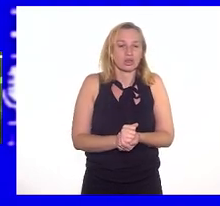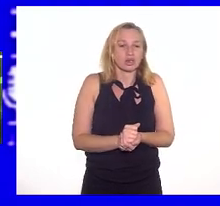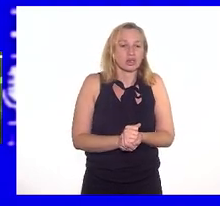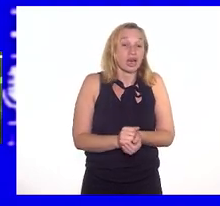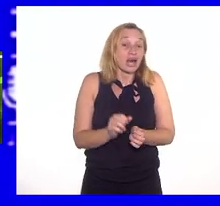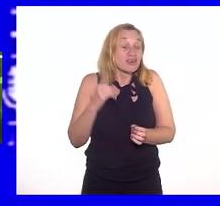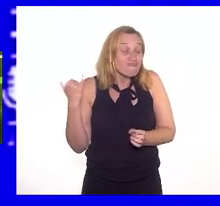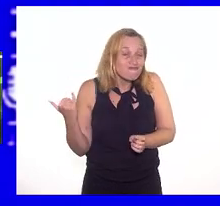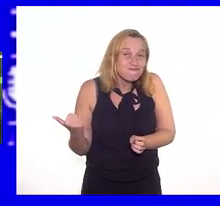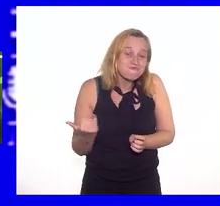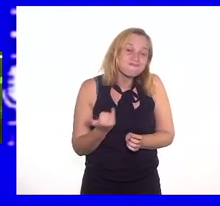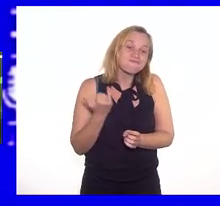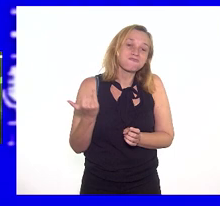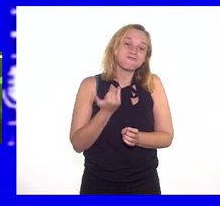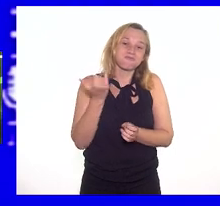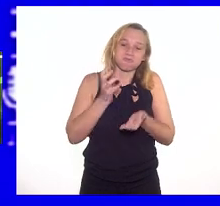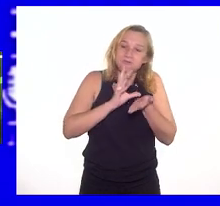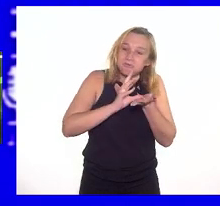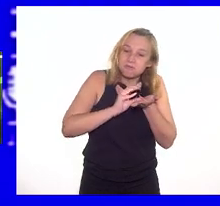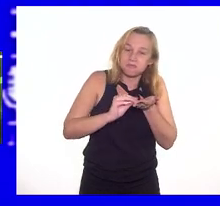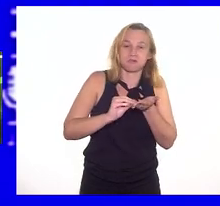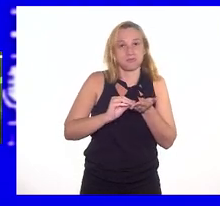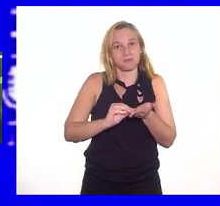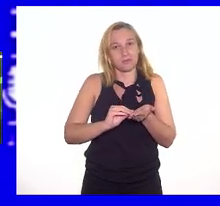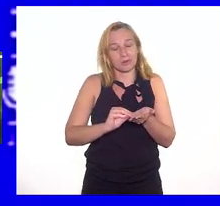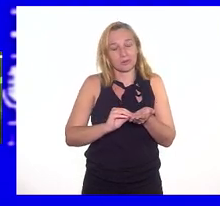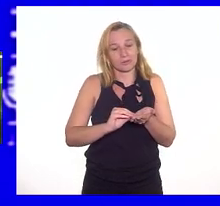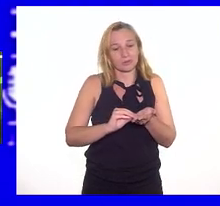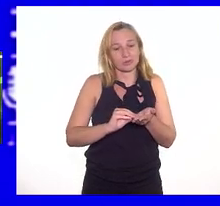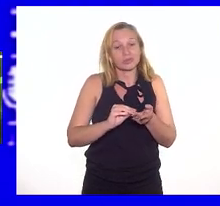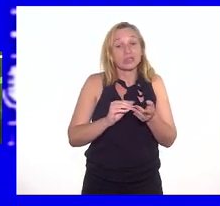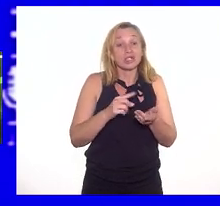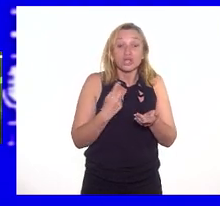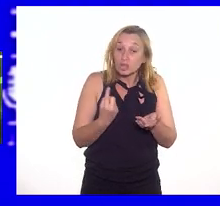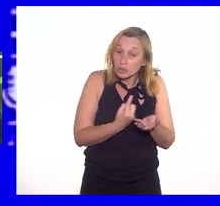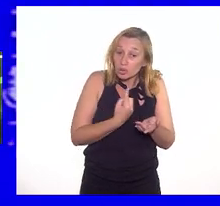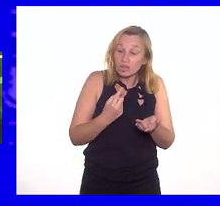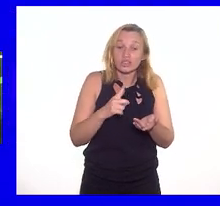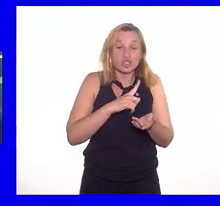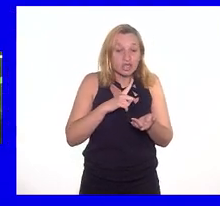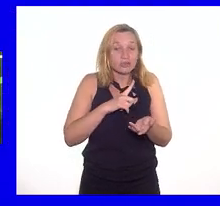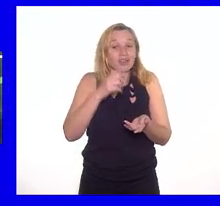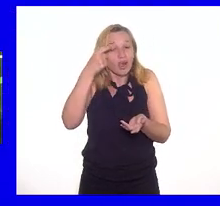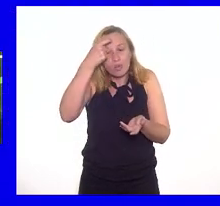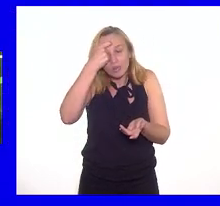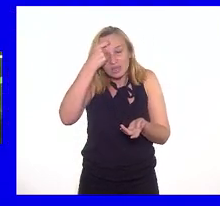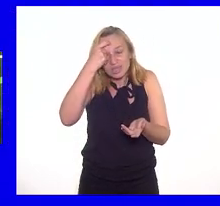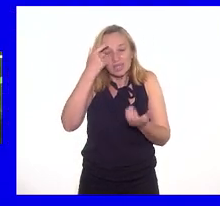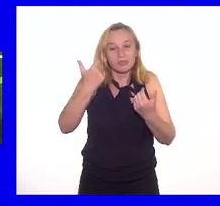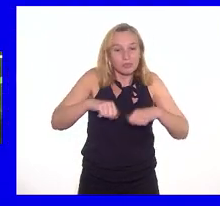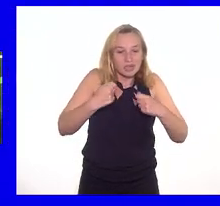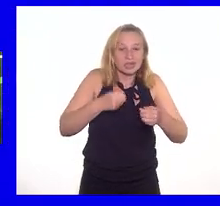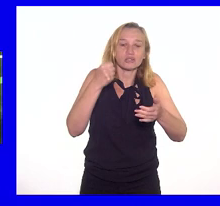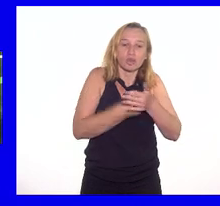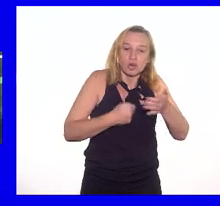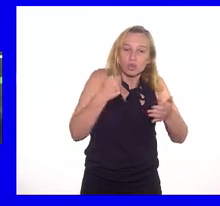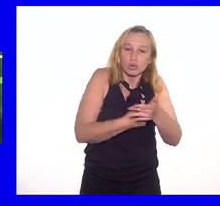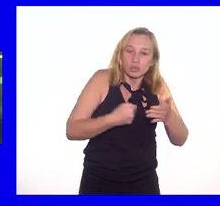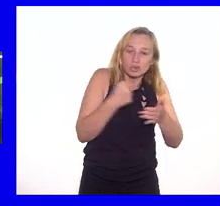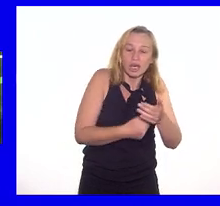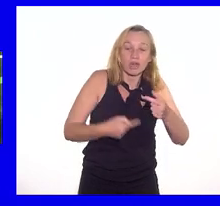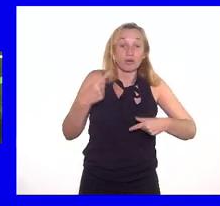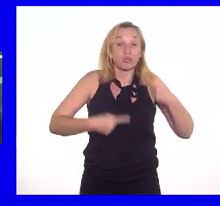a importância dessa pauta. E até porque nós temos a consciência que precisamos lutar por políticas